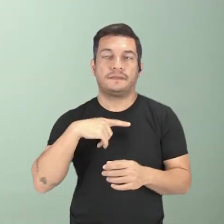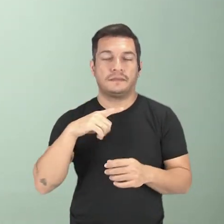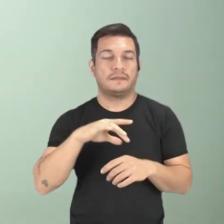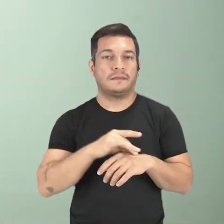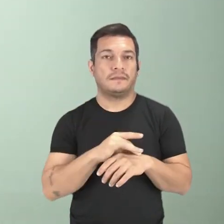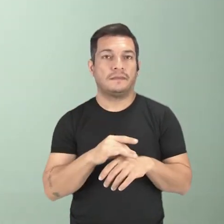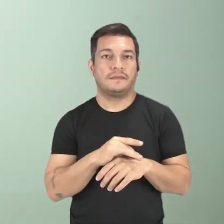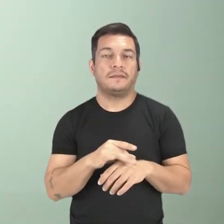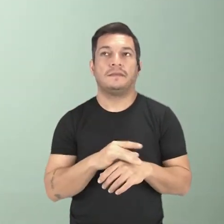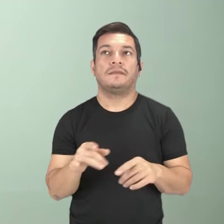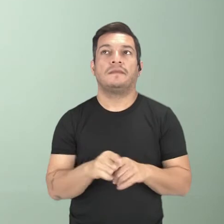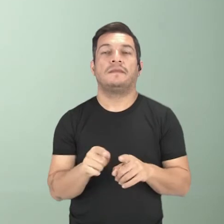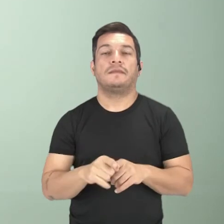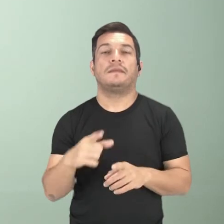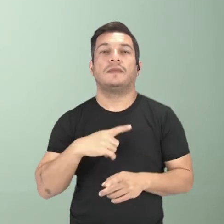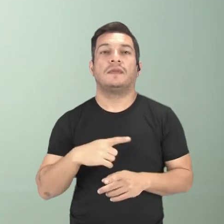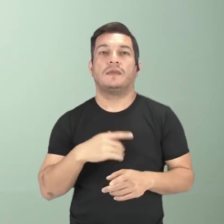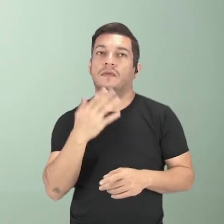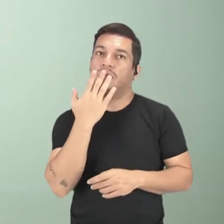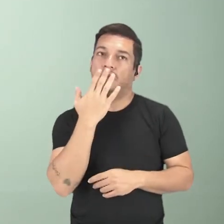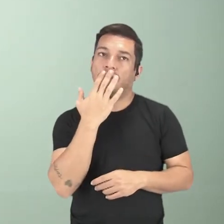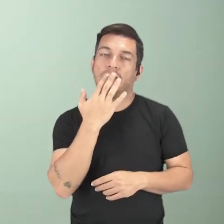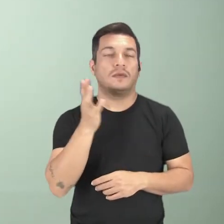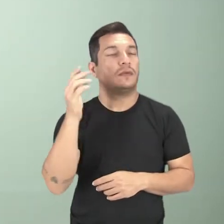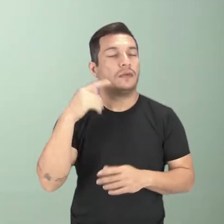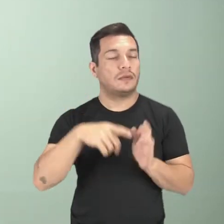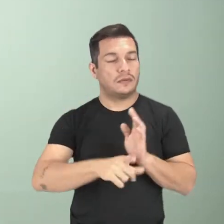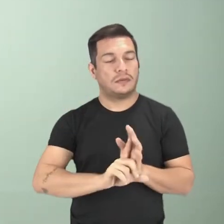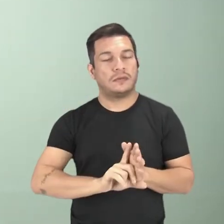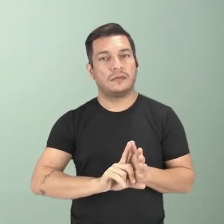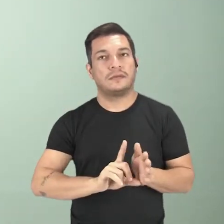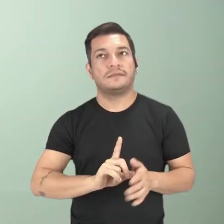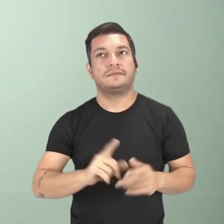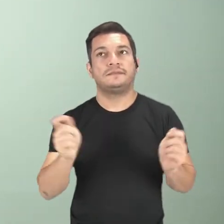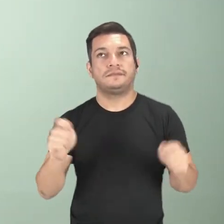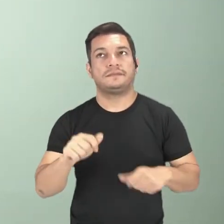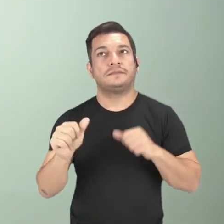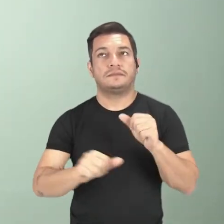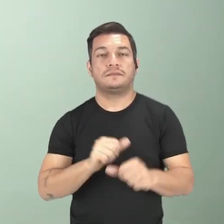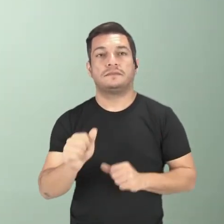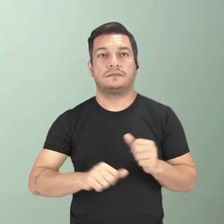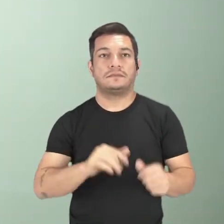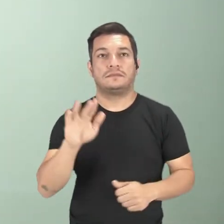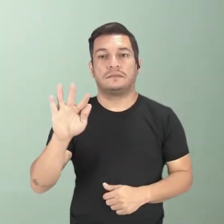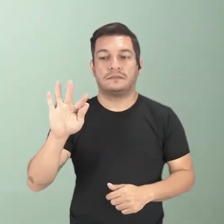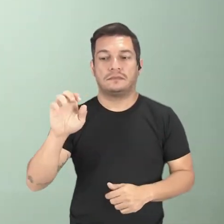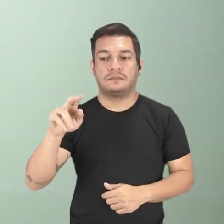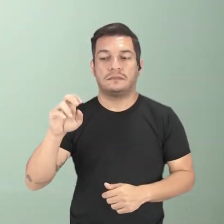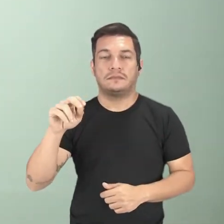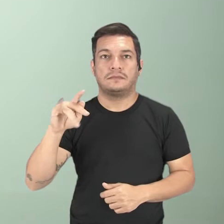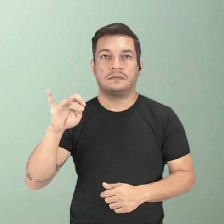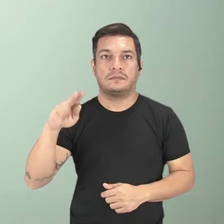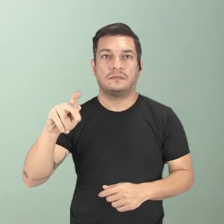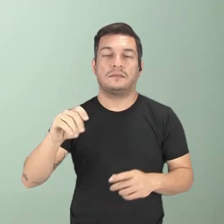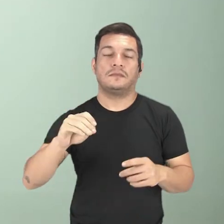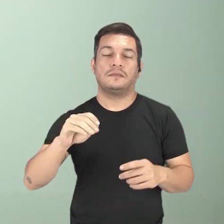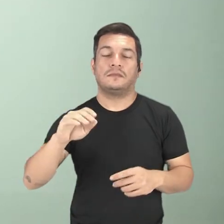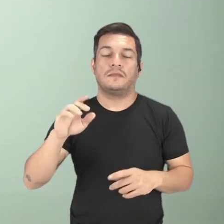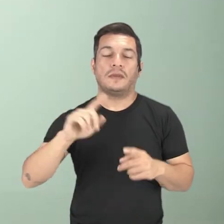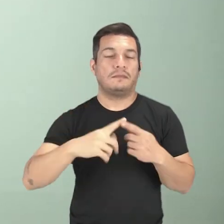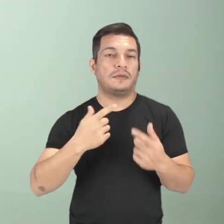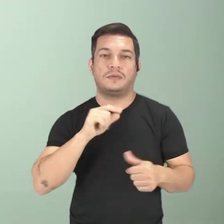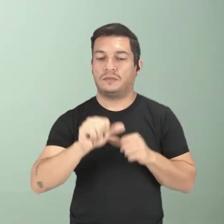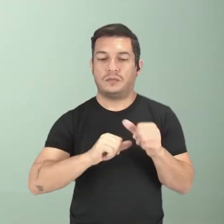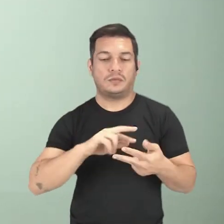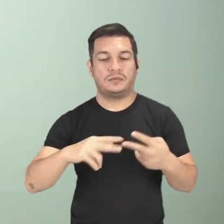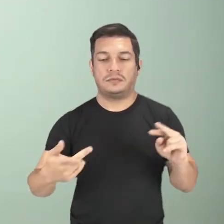enfim, e aí eu vou ter o cabelo da mesma cor que era antes. Então eu posso alterar o meu fenótipo, mas eu não altero o meu genótipo.